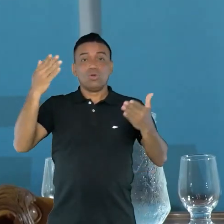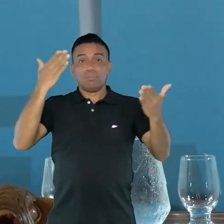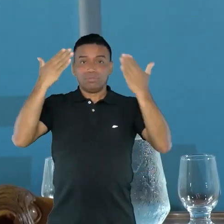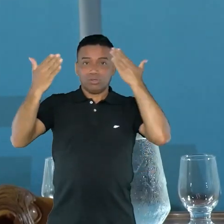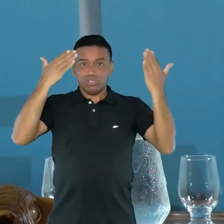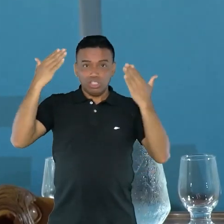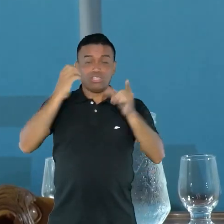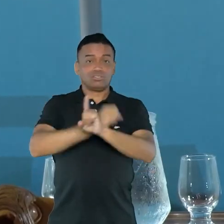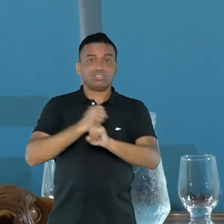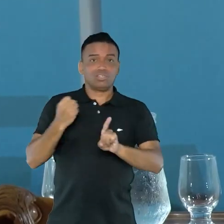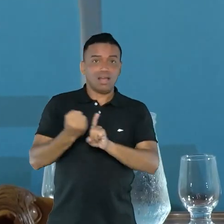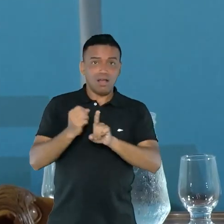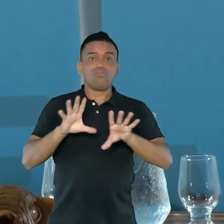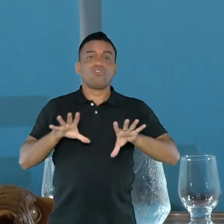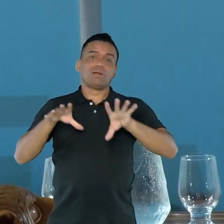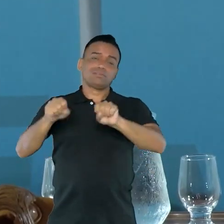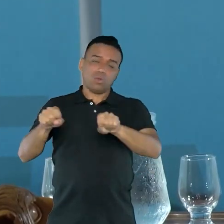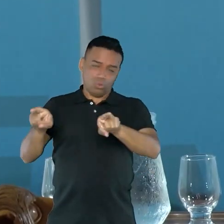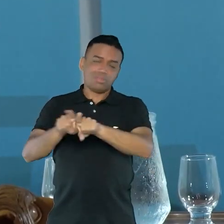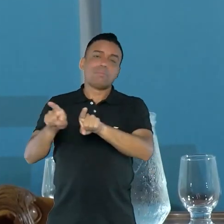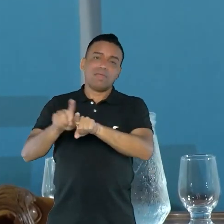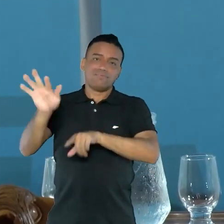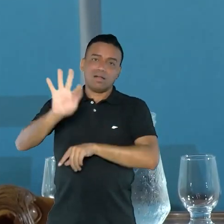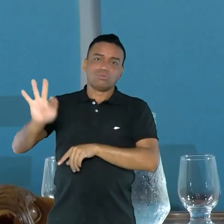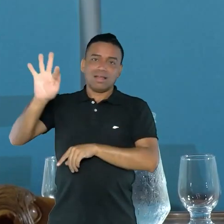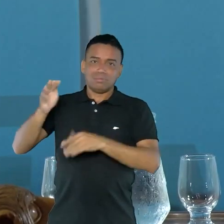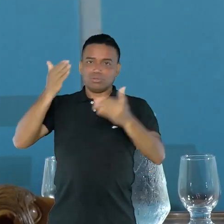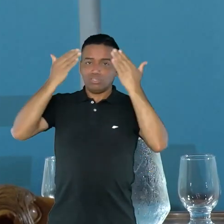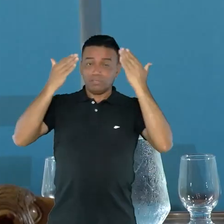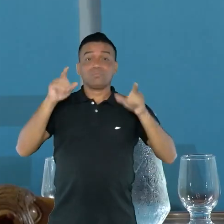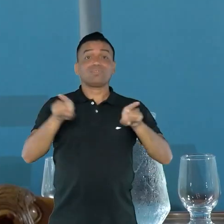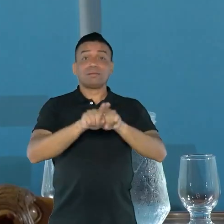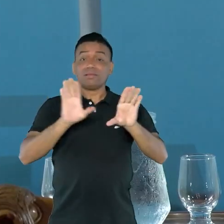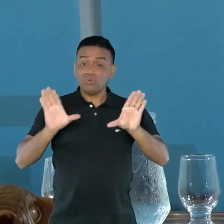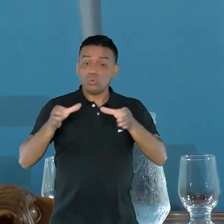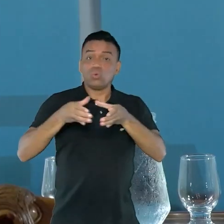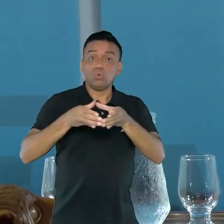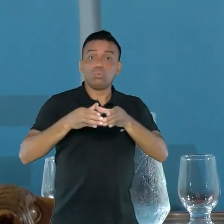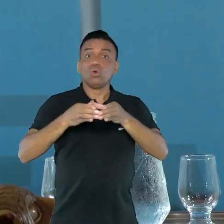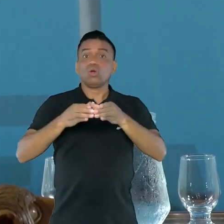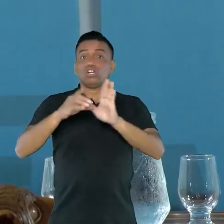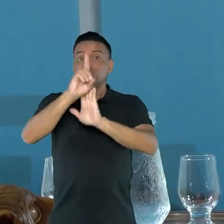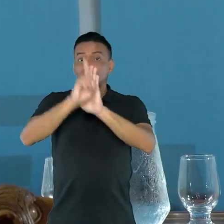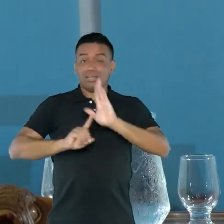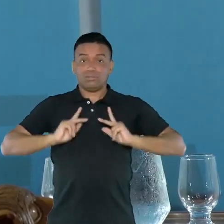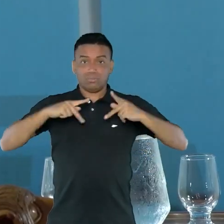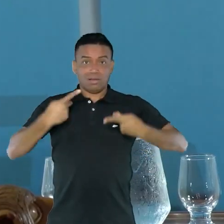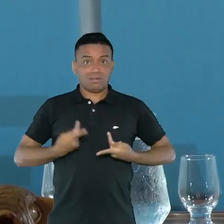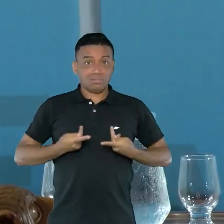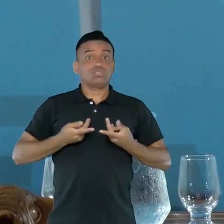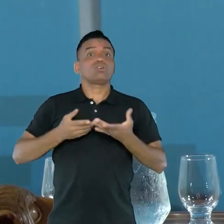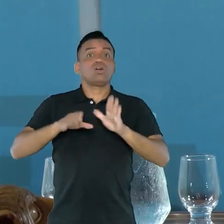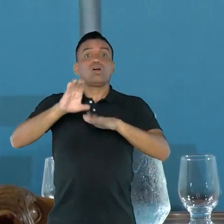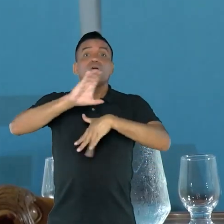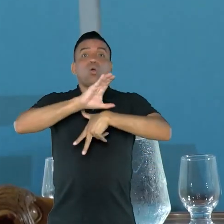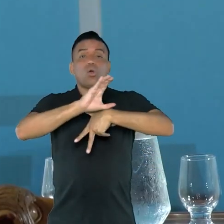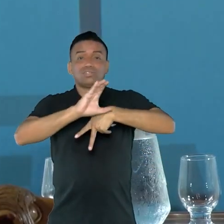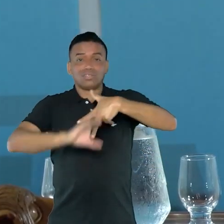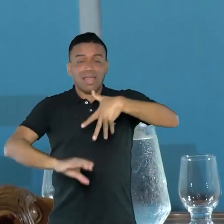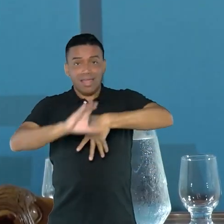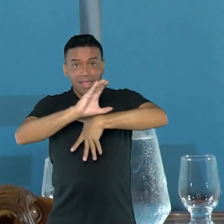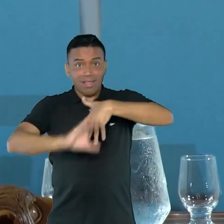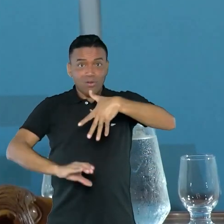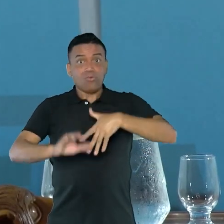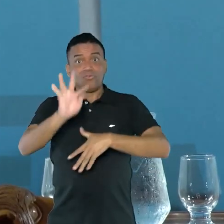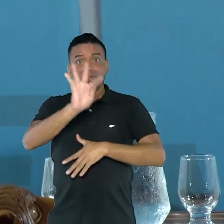Social e graduação em Psicologia. É membro da Comissão de Direitos Humanos, do Conselho Federal de Psicologia e da Comissão